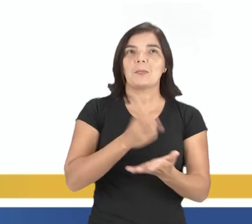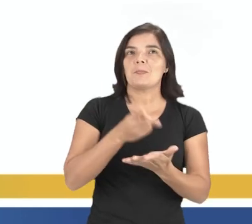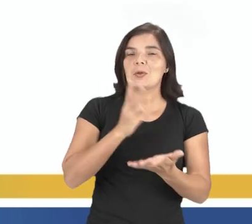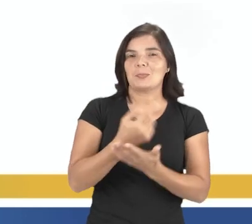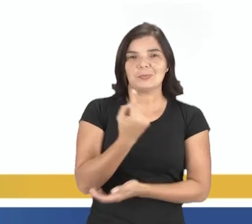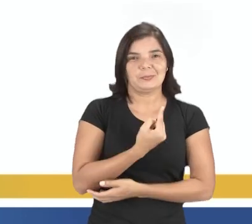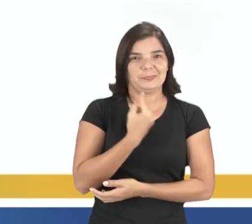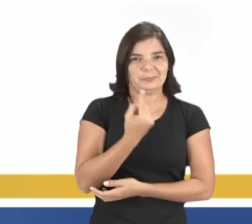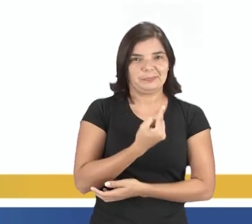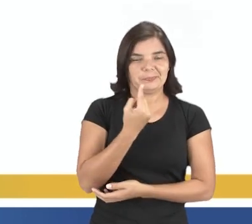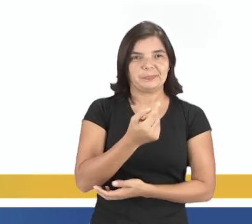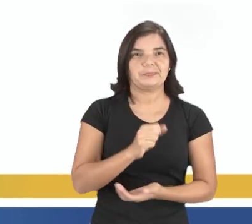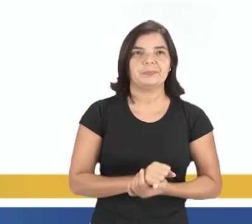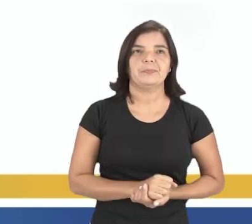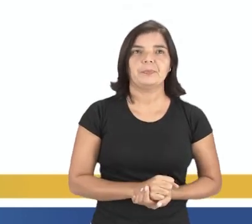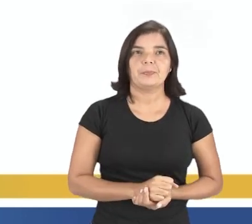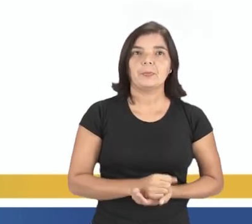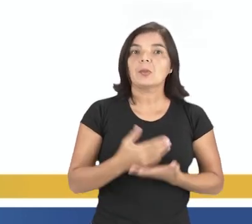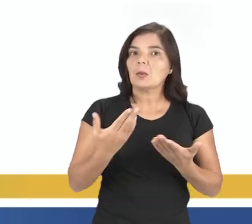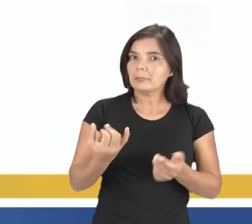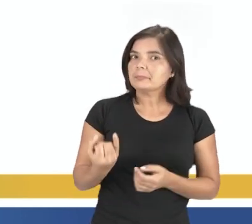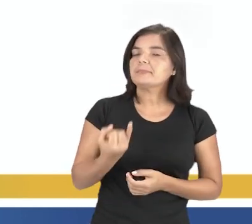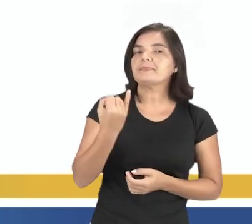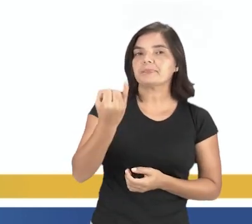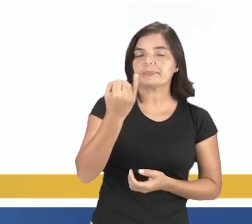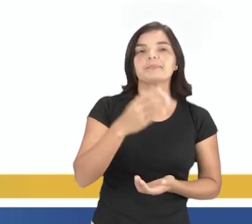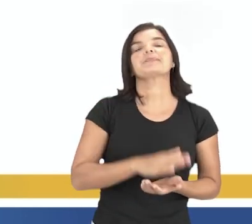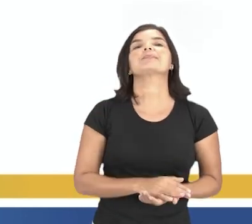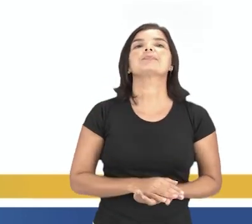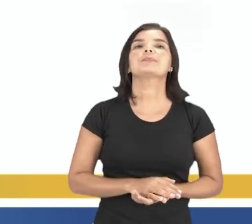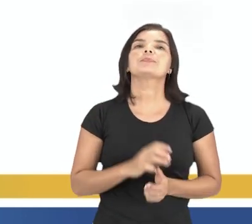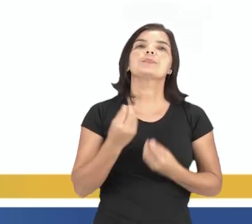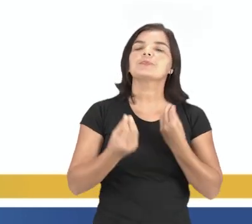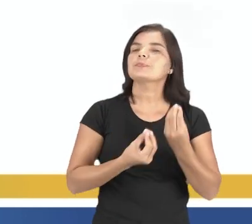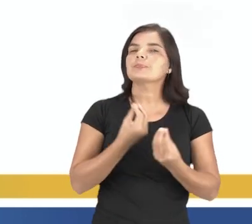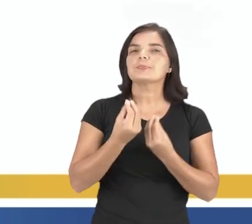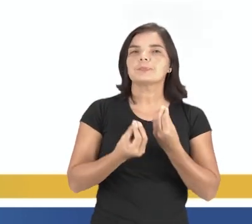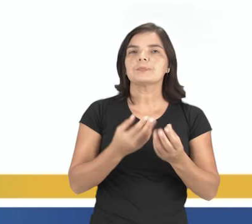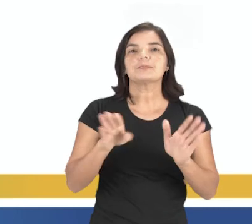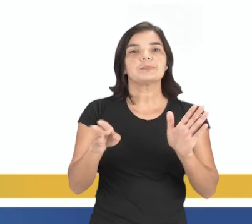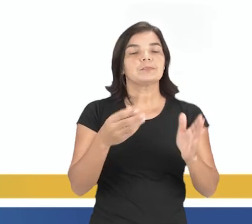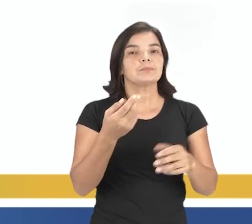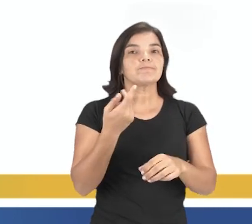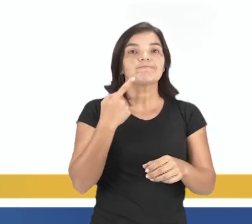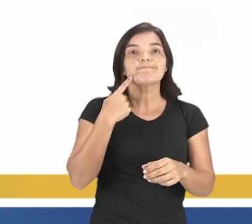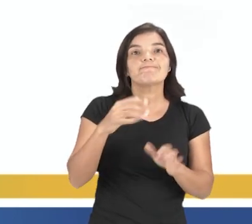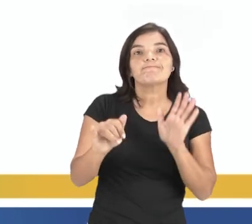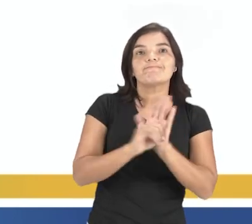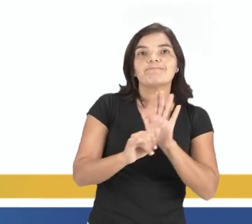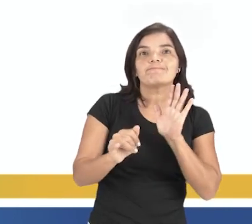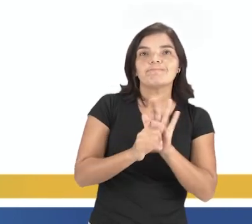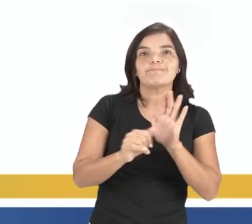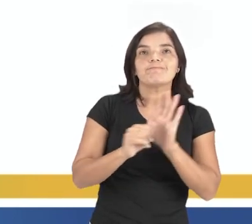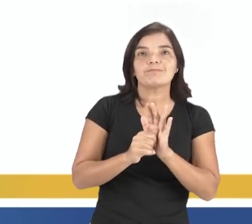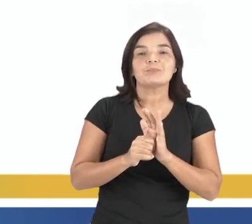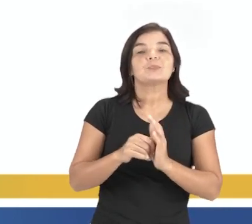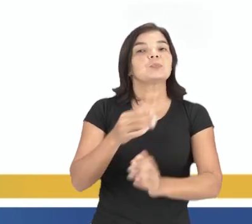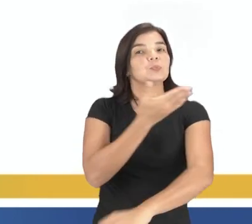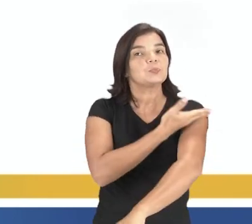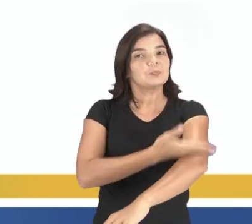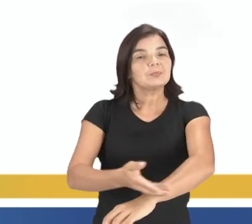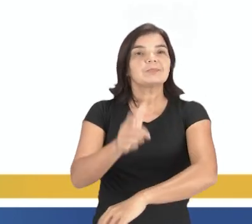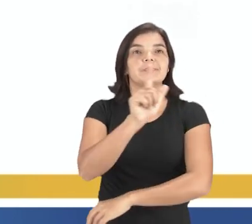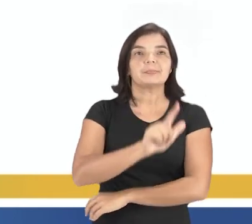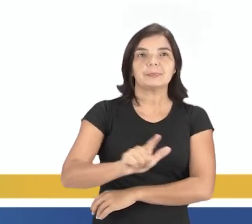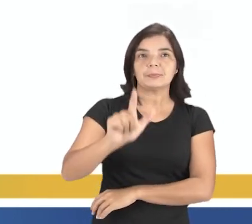que estejamos a sós. Bem importante, né? Vamos trabalhar aqui o comando da questão. A busca pela identidade constitui uma faceta